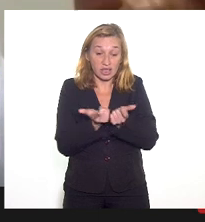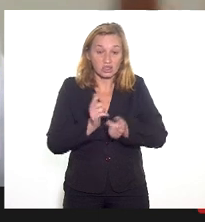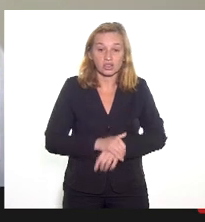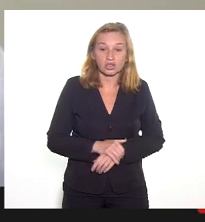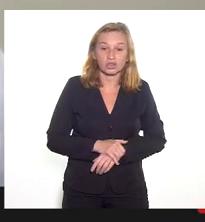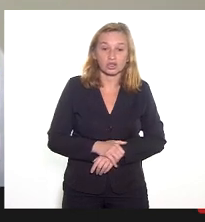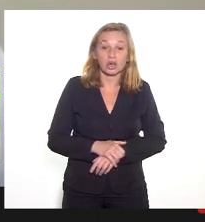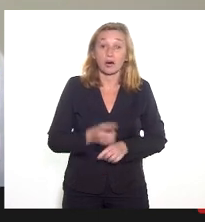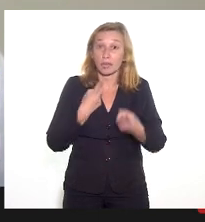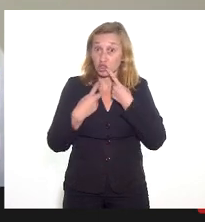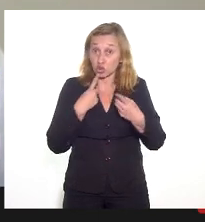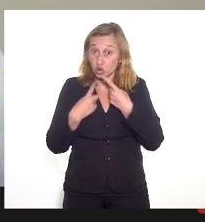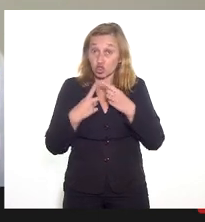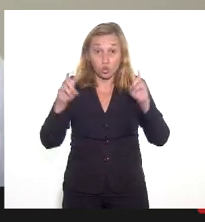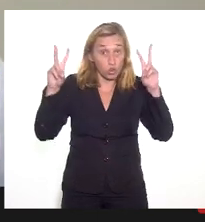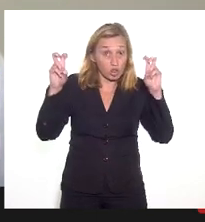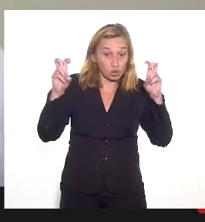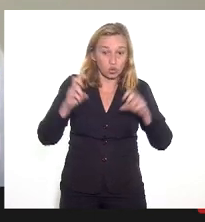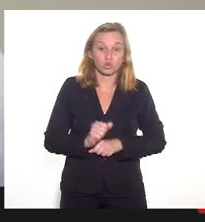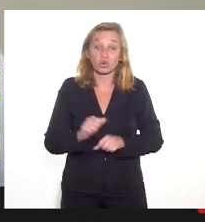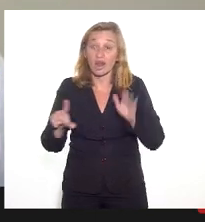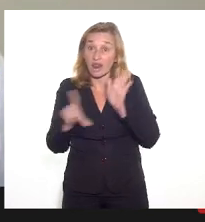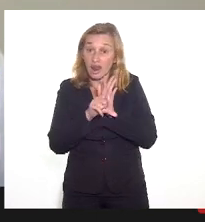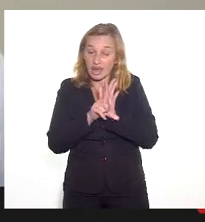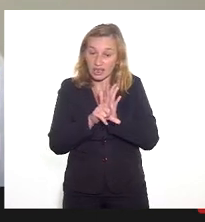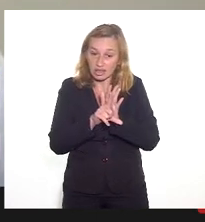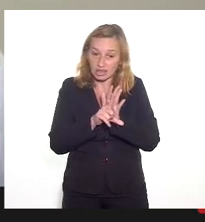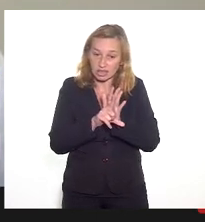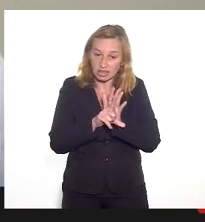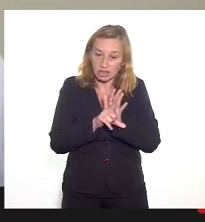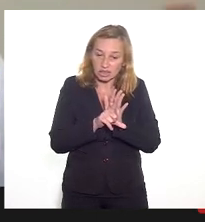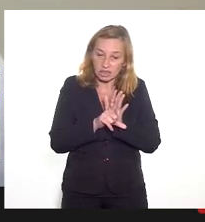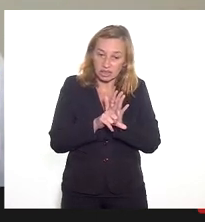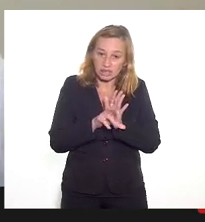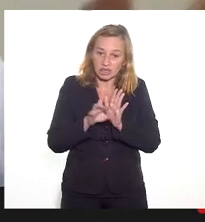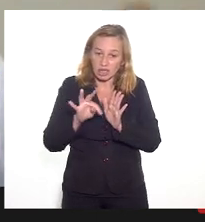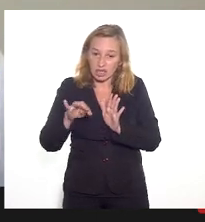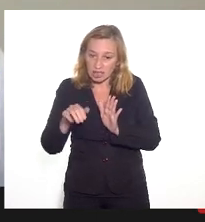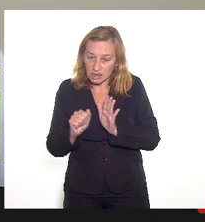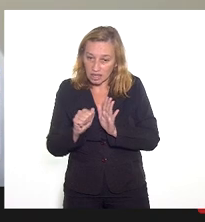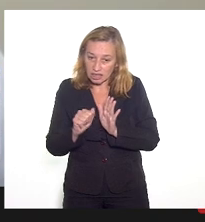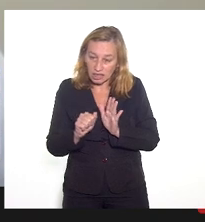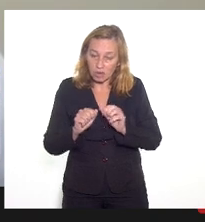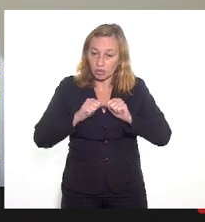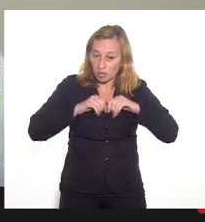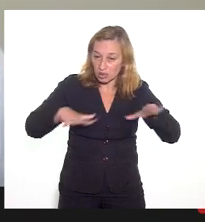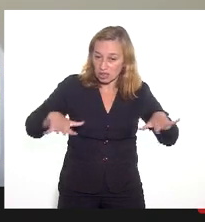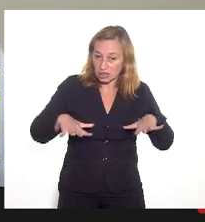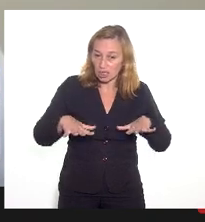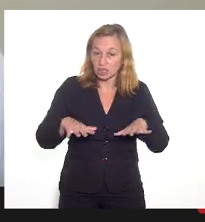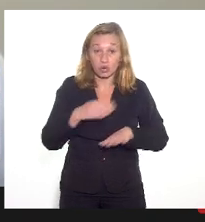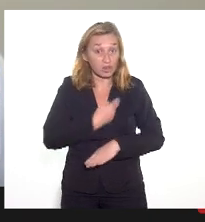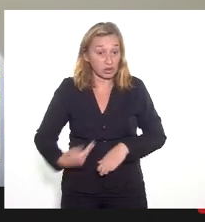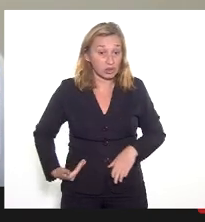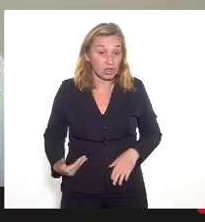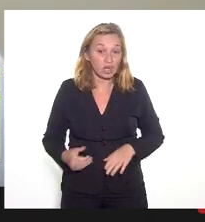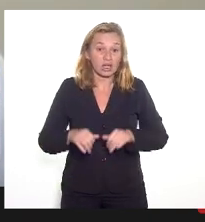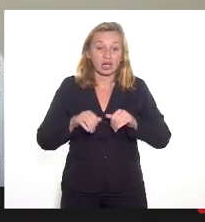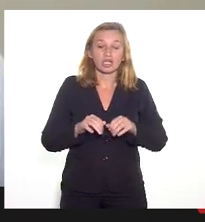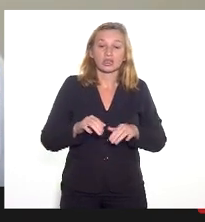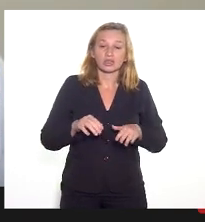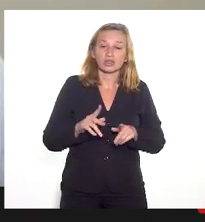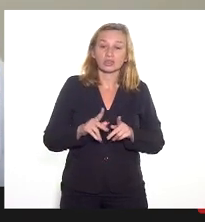seja para discutir a questão da lei da destinação de receitas para da publicidade governamental para a mídia popular,